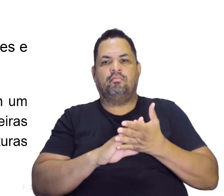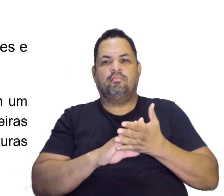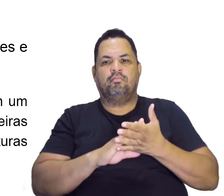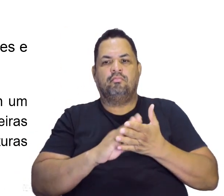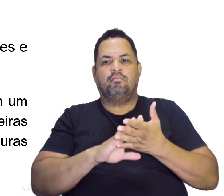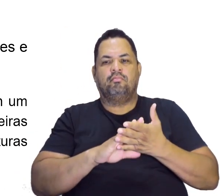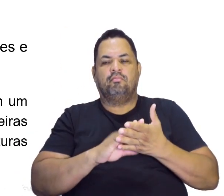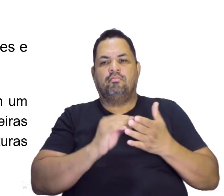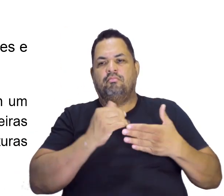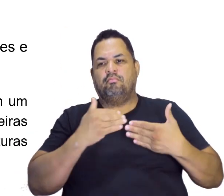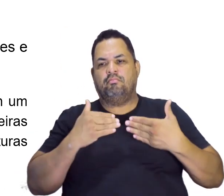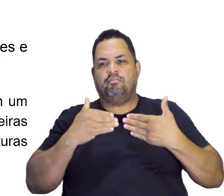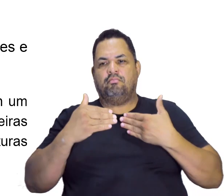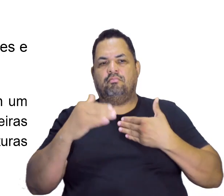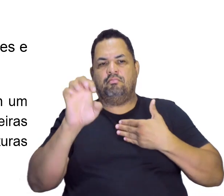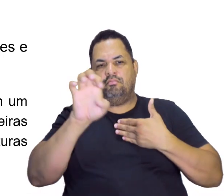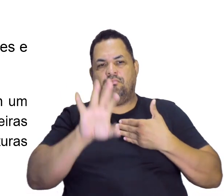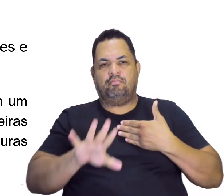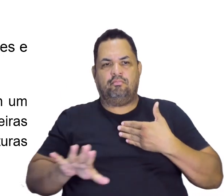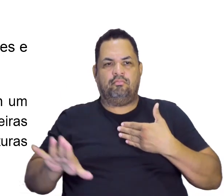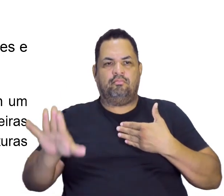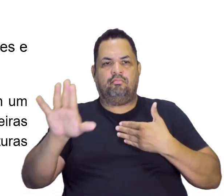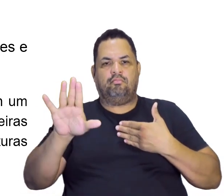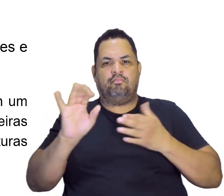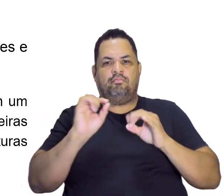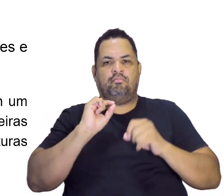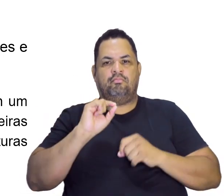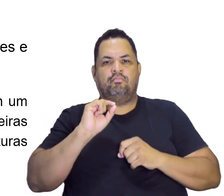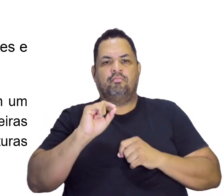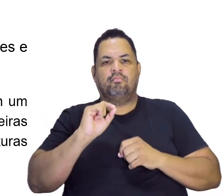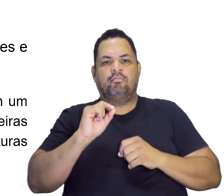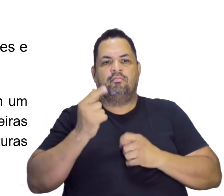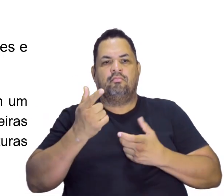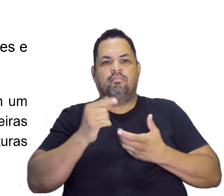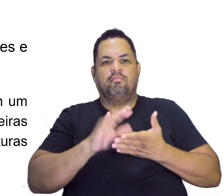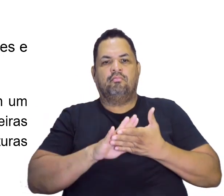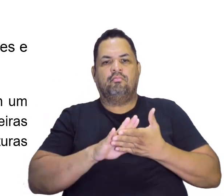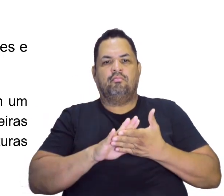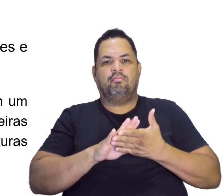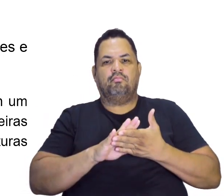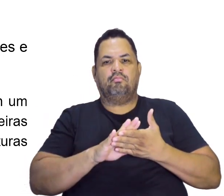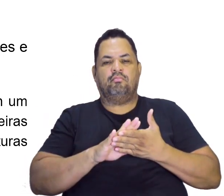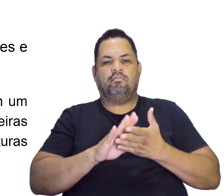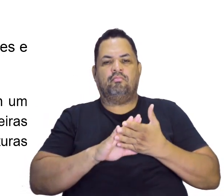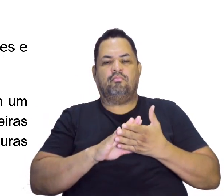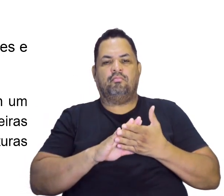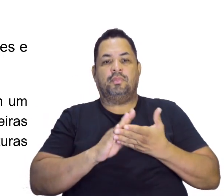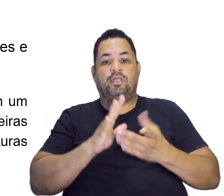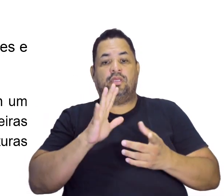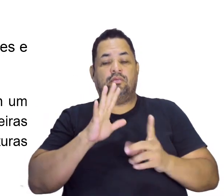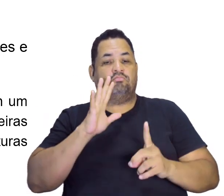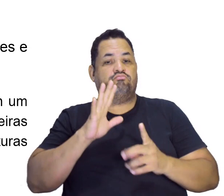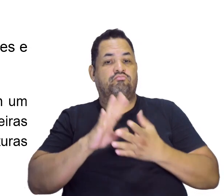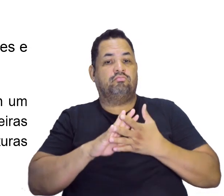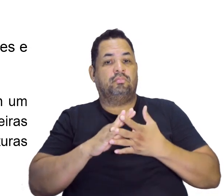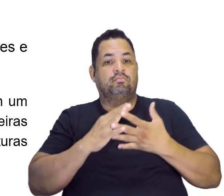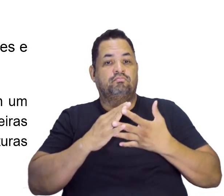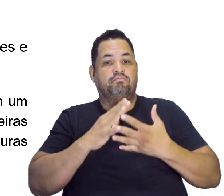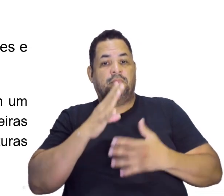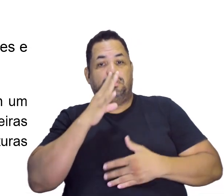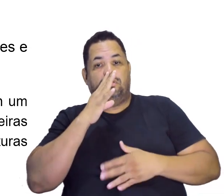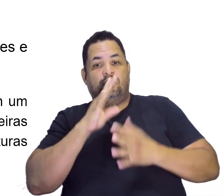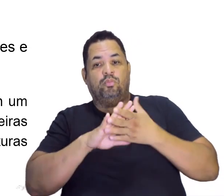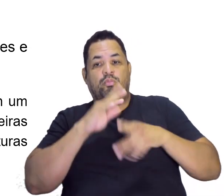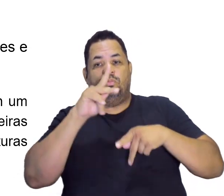apresentavam tendências vanguardistas europeias, o que, de certa forma, chocou grande parte do público.